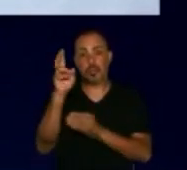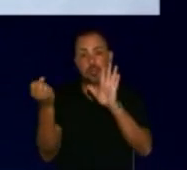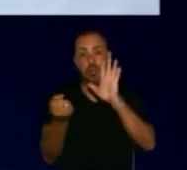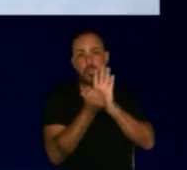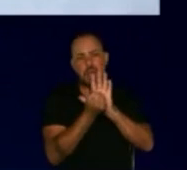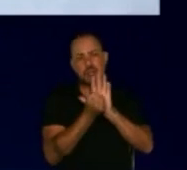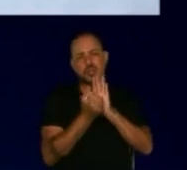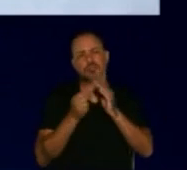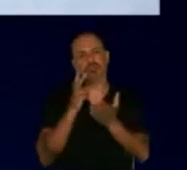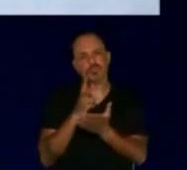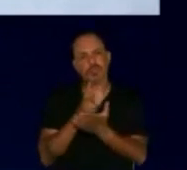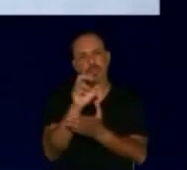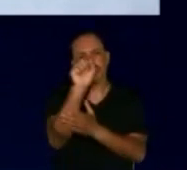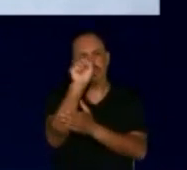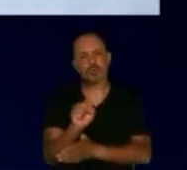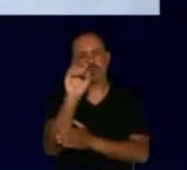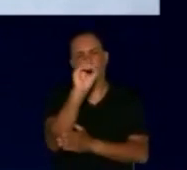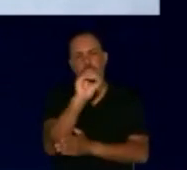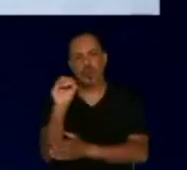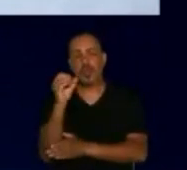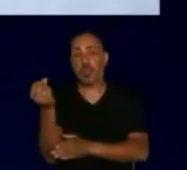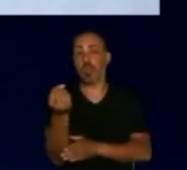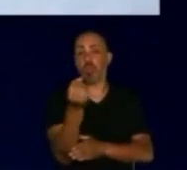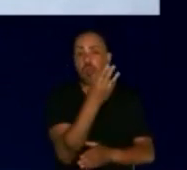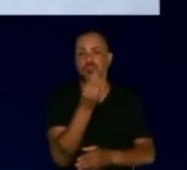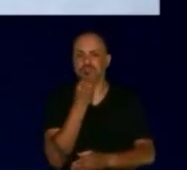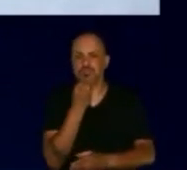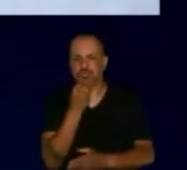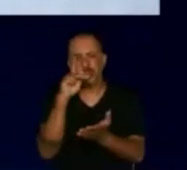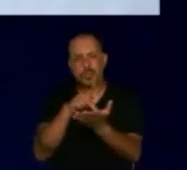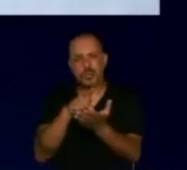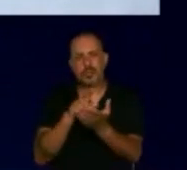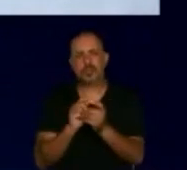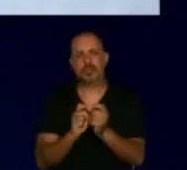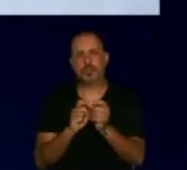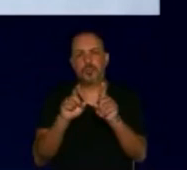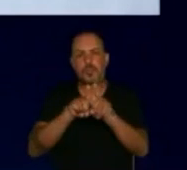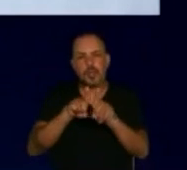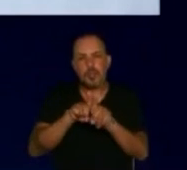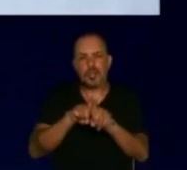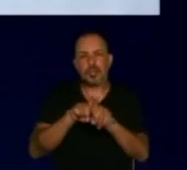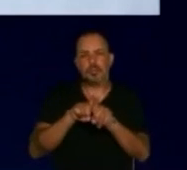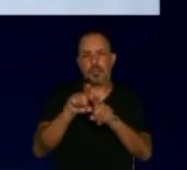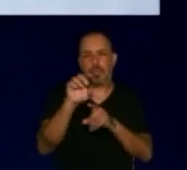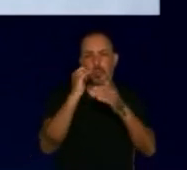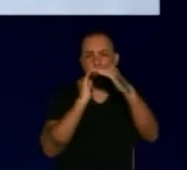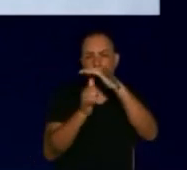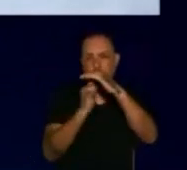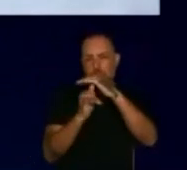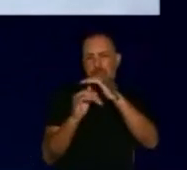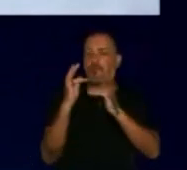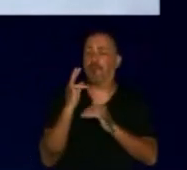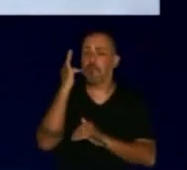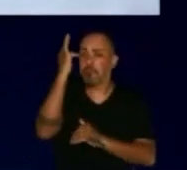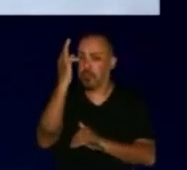mais o ecossistema de inovação do Sudoeste, gerando novas oportunidades para essas startups, até não nesse processo, mas quem sabe lá